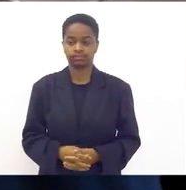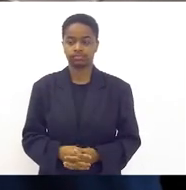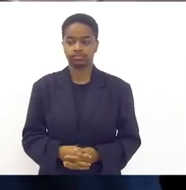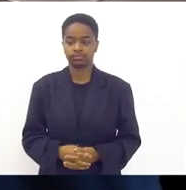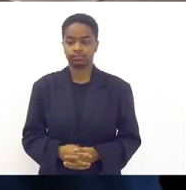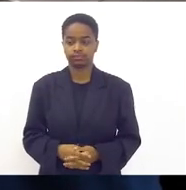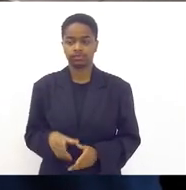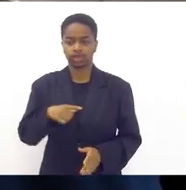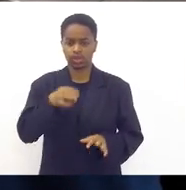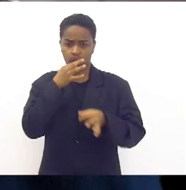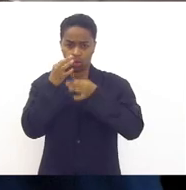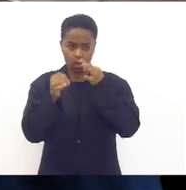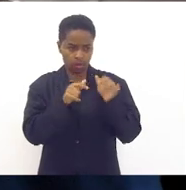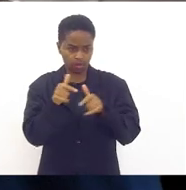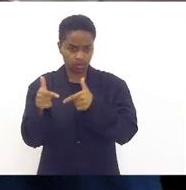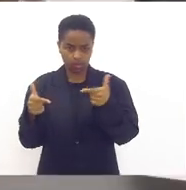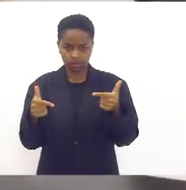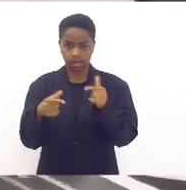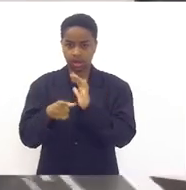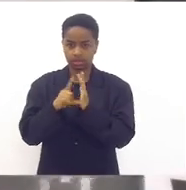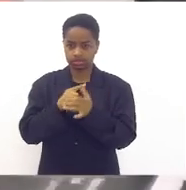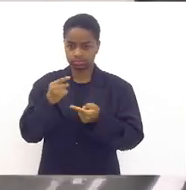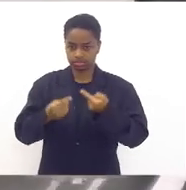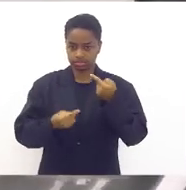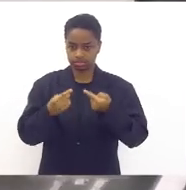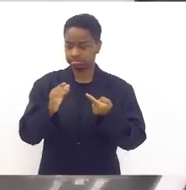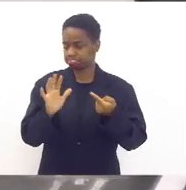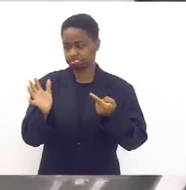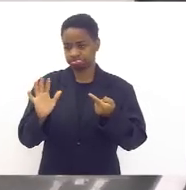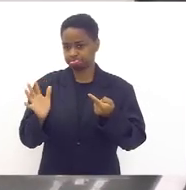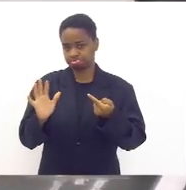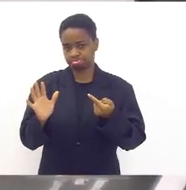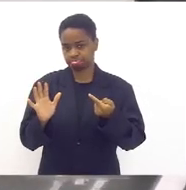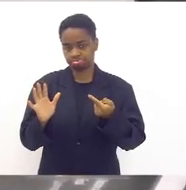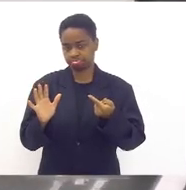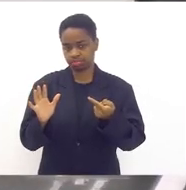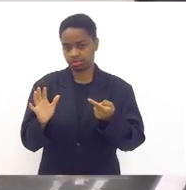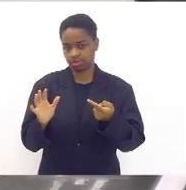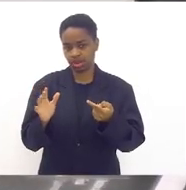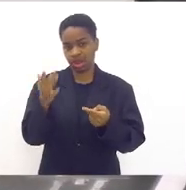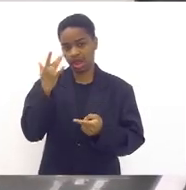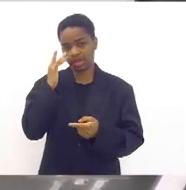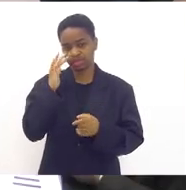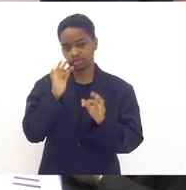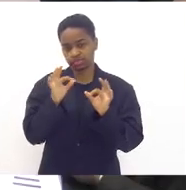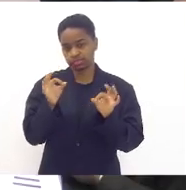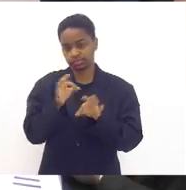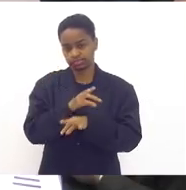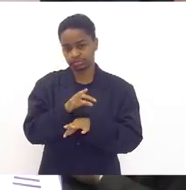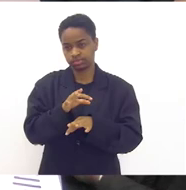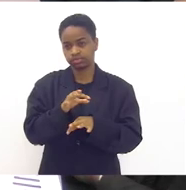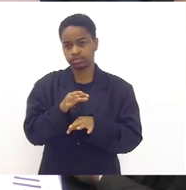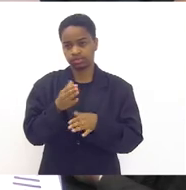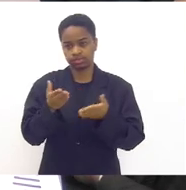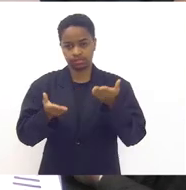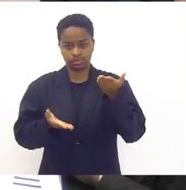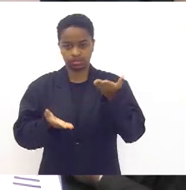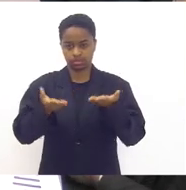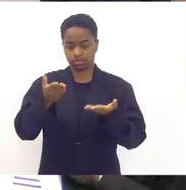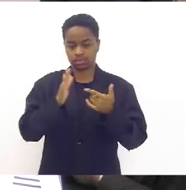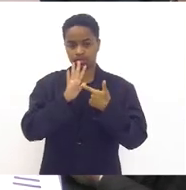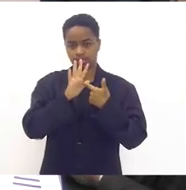Tem mais algum comentário, secretário, antes de a gente entrar no debate? Não, senhor presidente, eu acho que isso aqui fecha o balanço aqui,